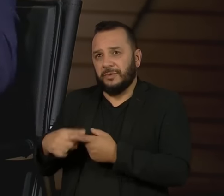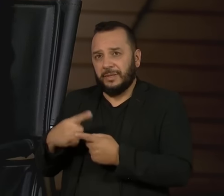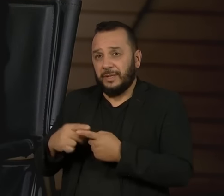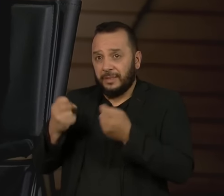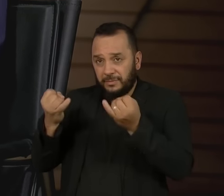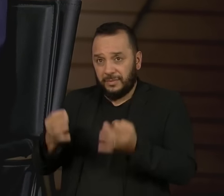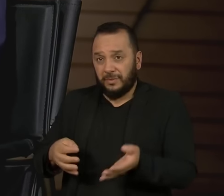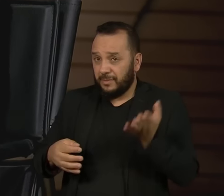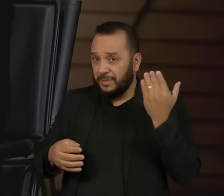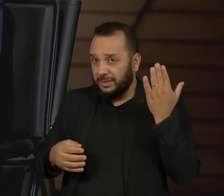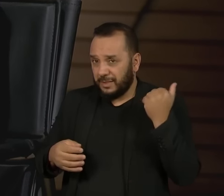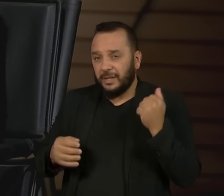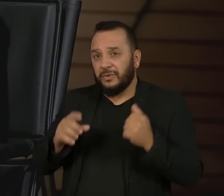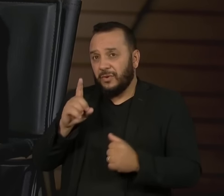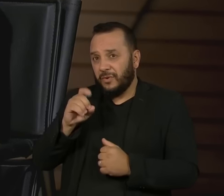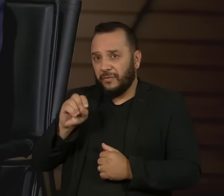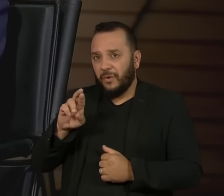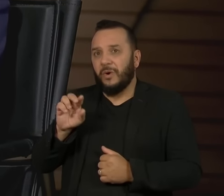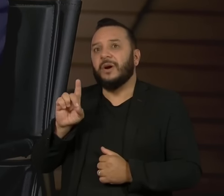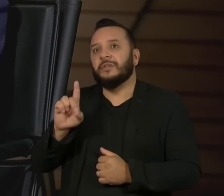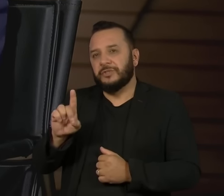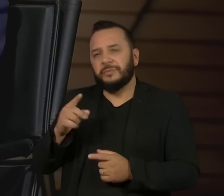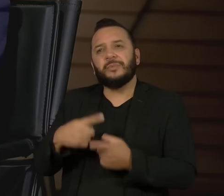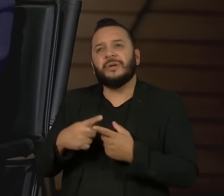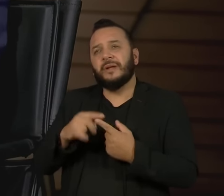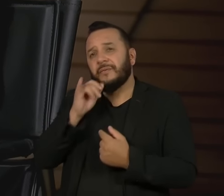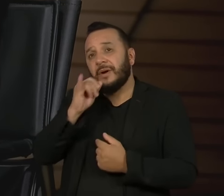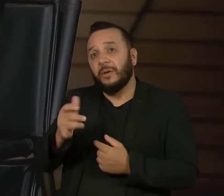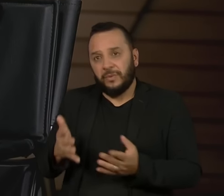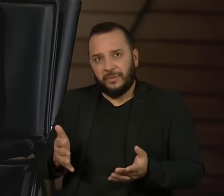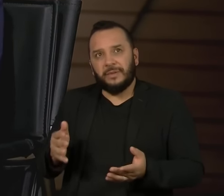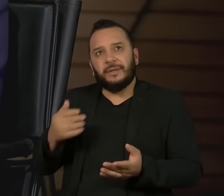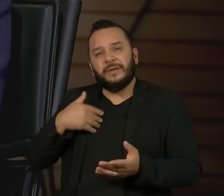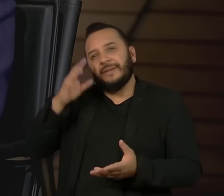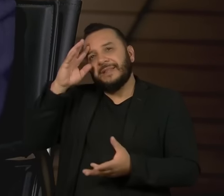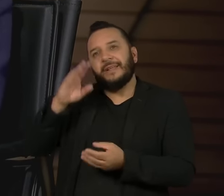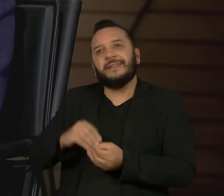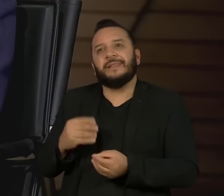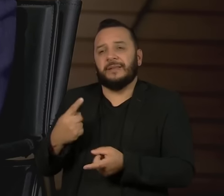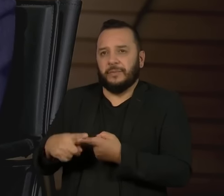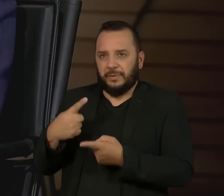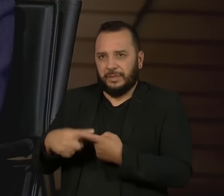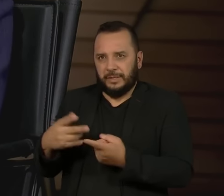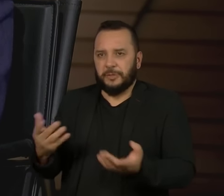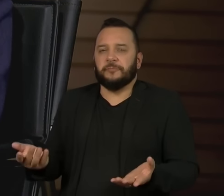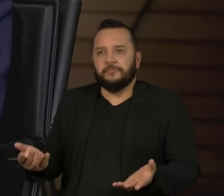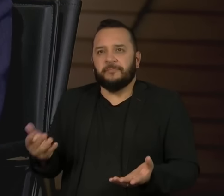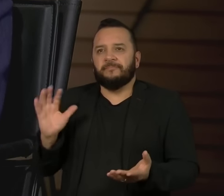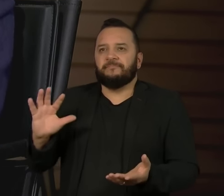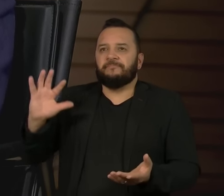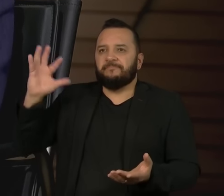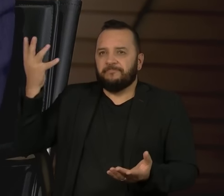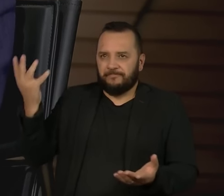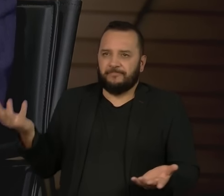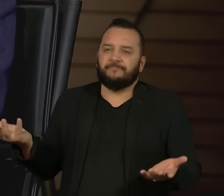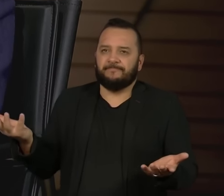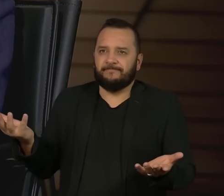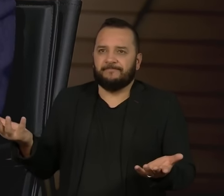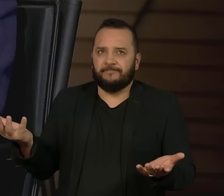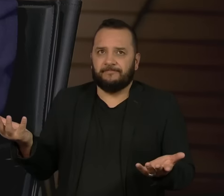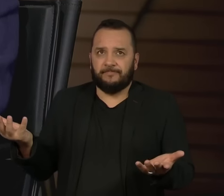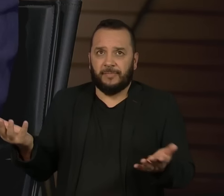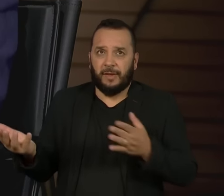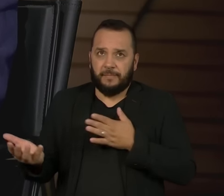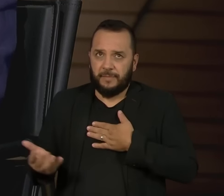Ford lá na... Não, eu quero saber por que ele citou a Ford. Eu quero ir lá entender por causa, né, o que está acontecendo. Então, assim, na minha